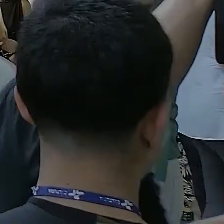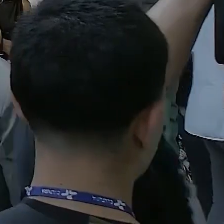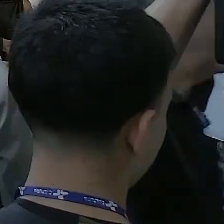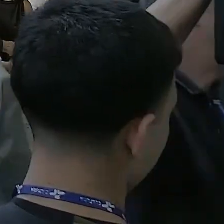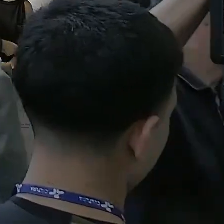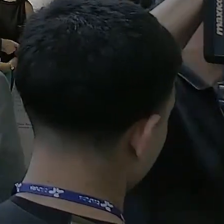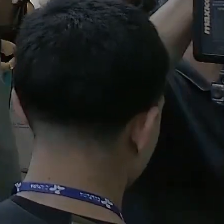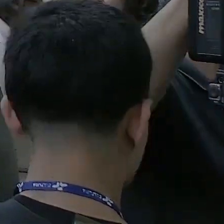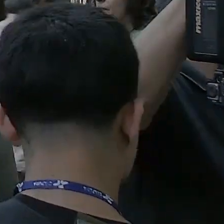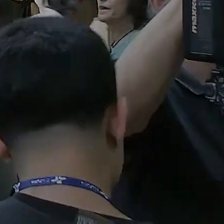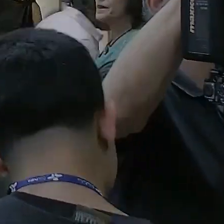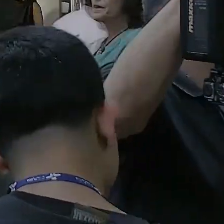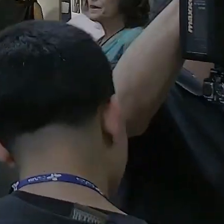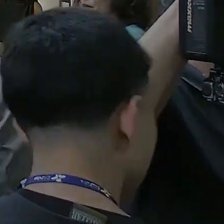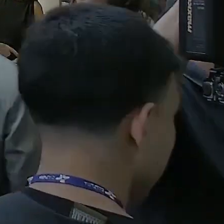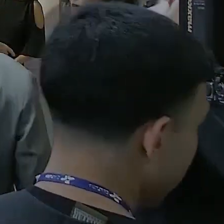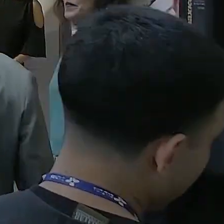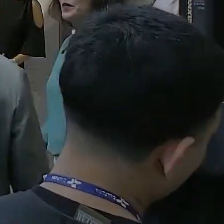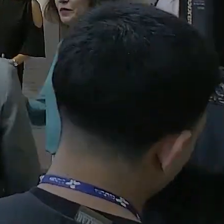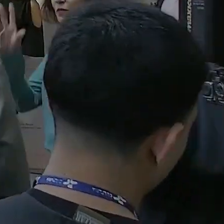Tem algum significado, né?